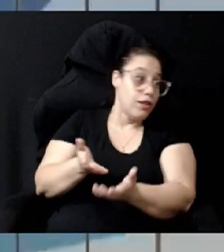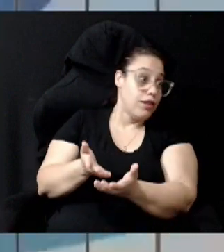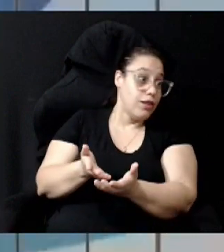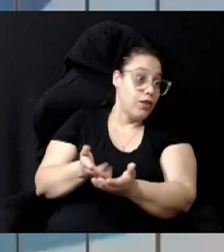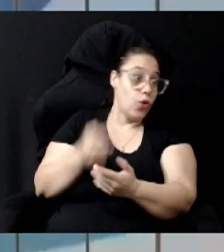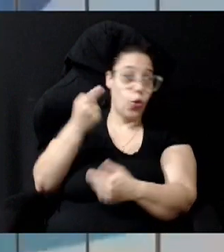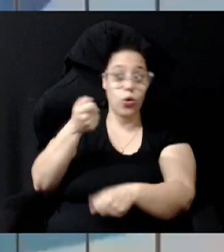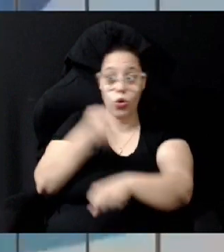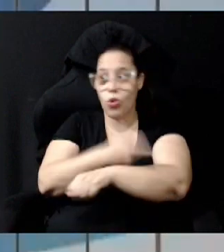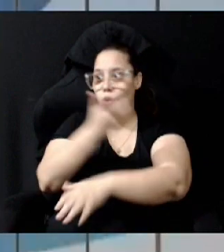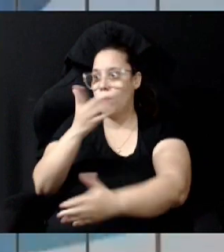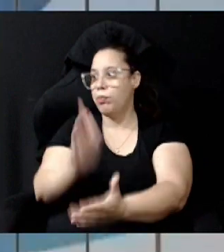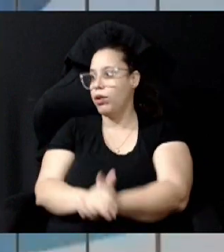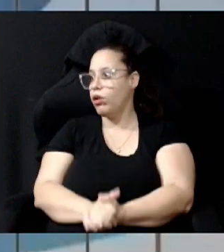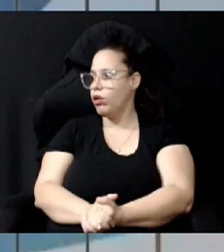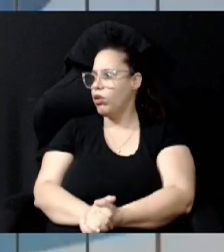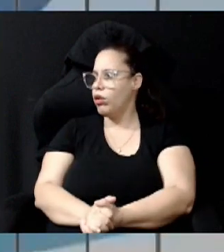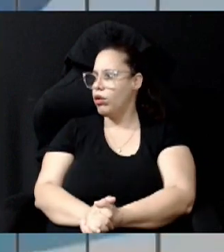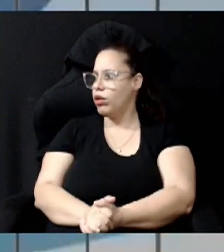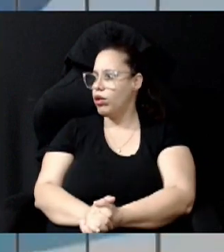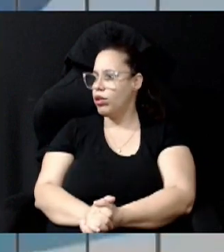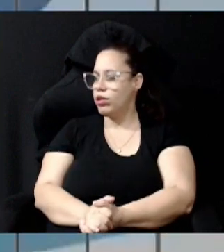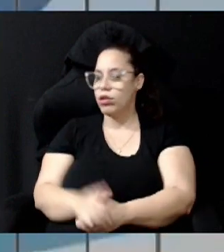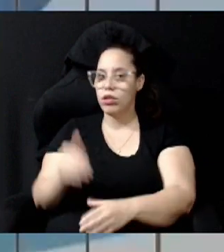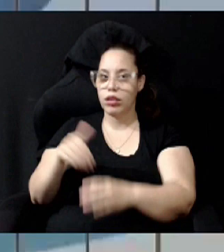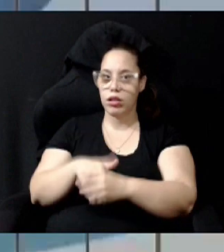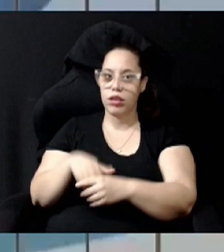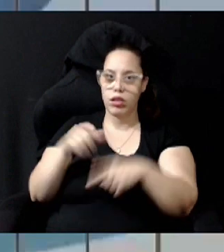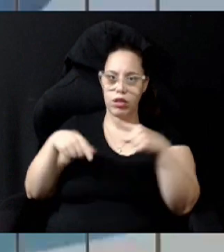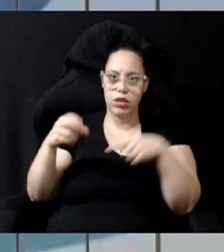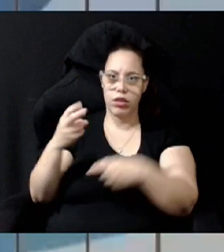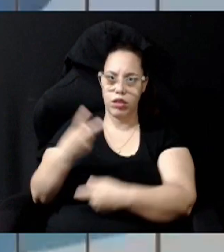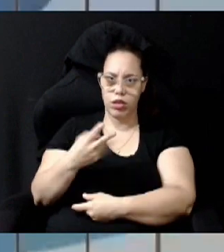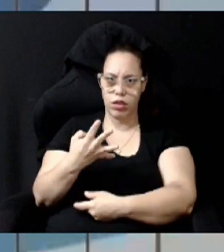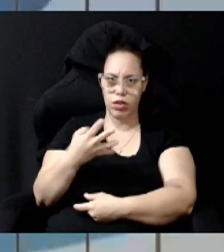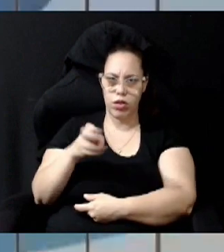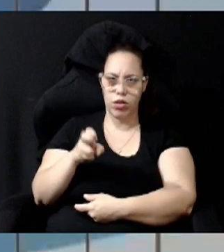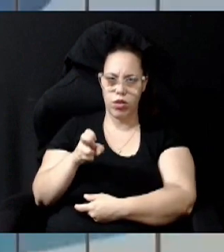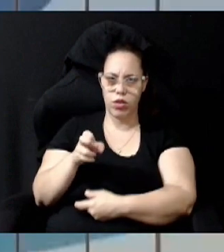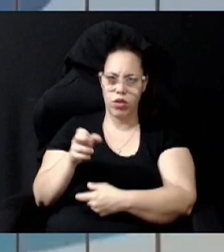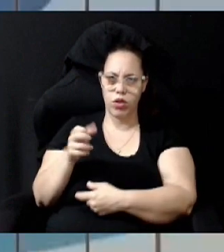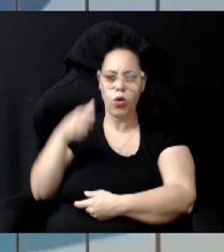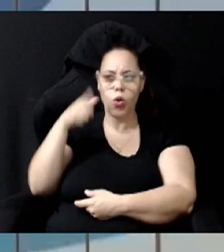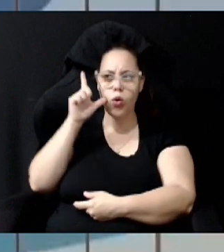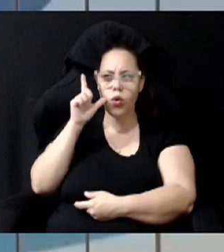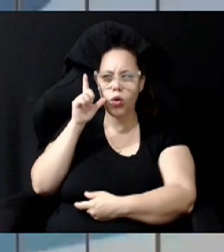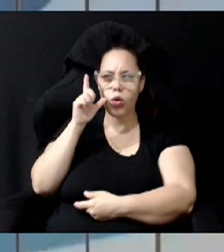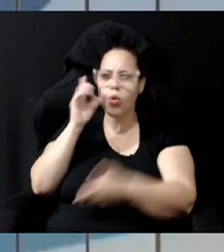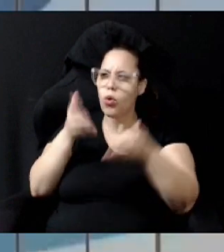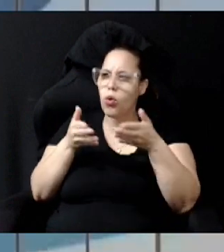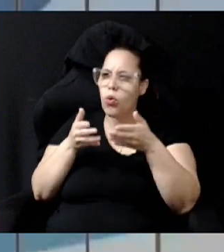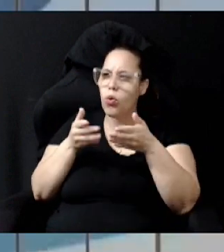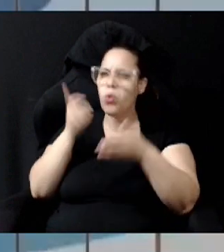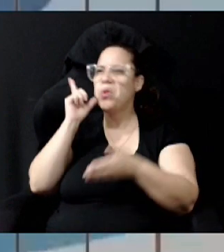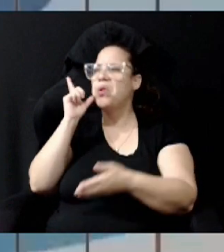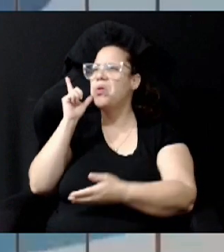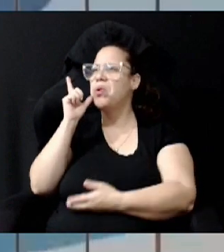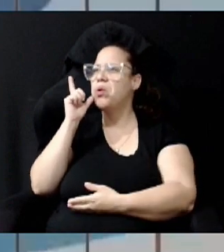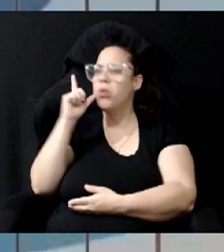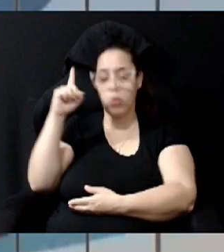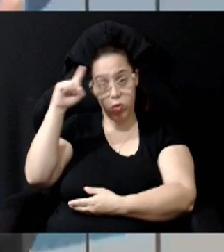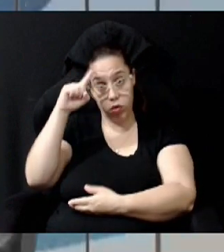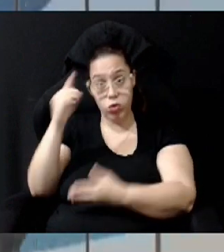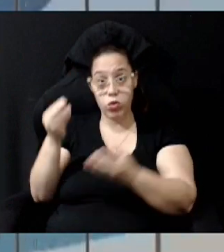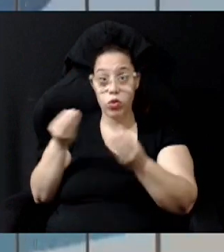Né? Aí teve eleições gerais em 45, acho que foi hoje, inclusive, ou ontem, num dia como este,